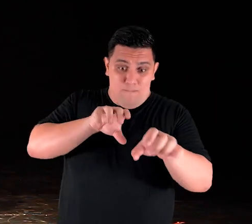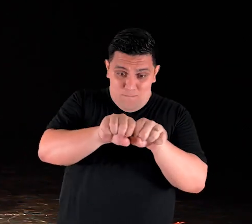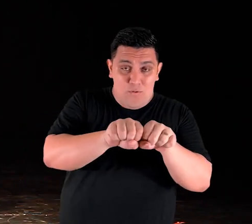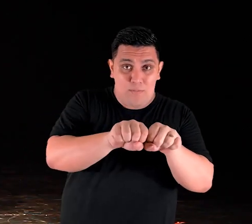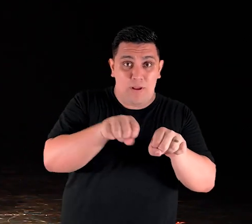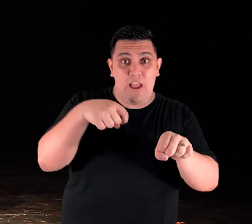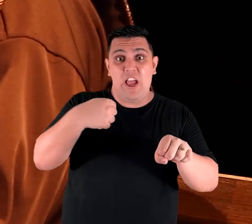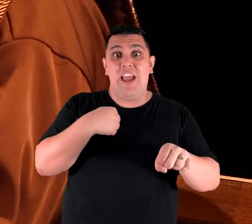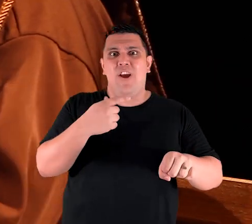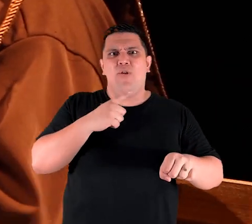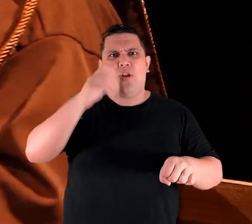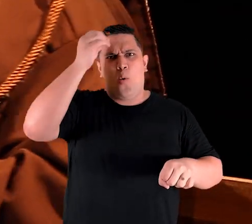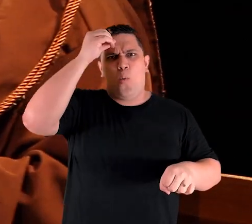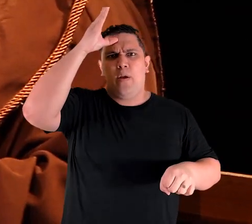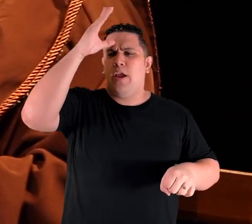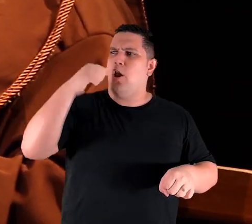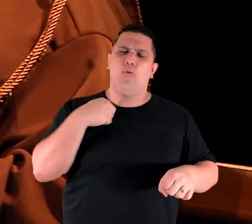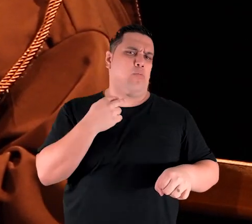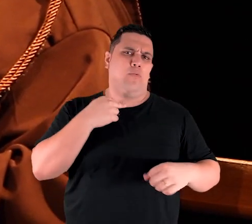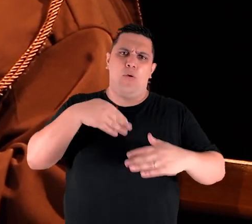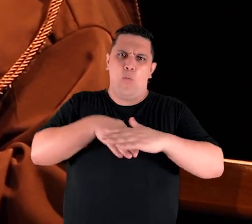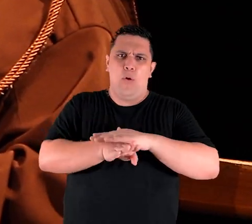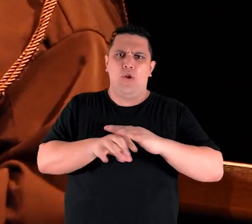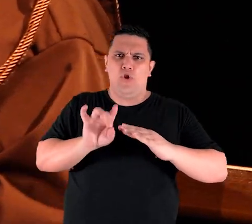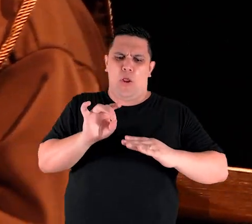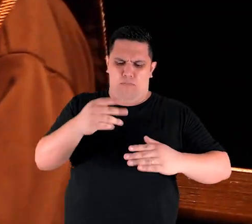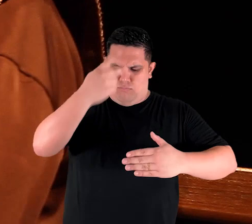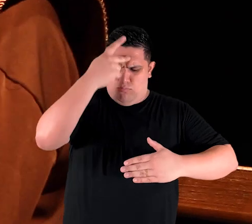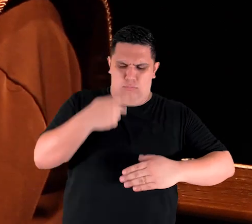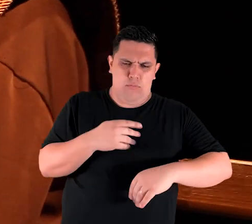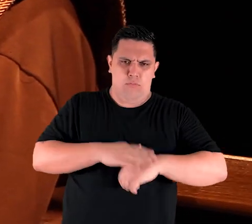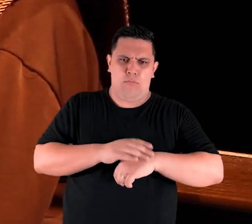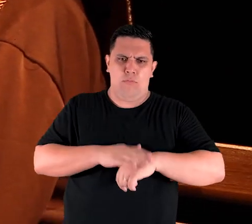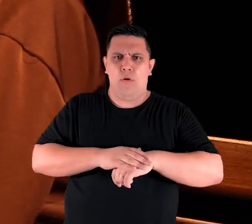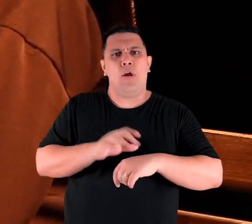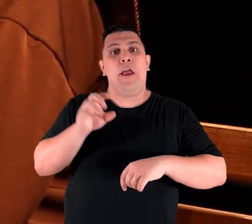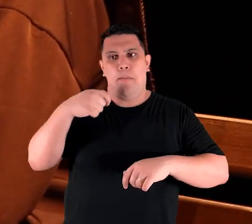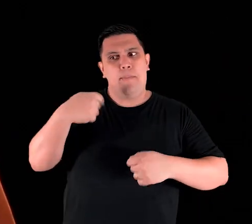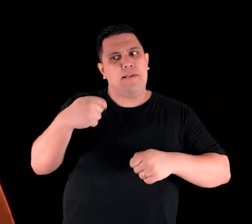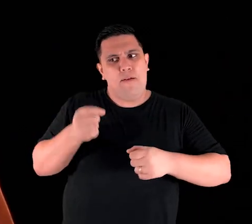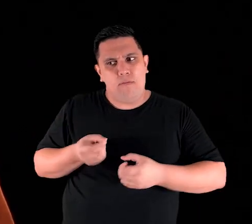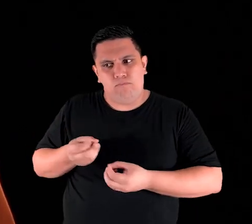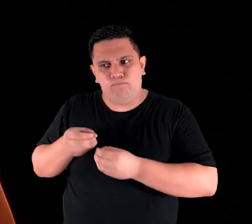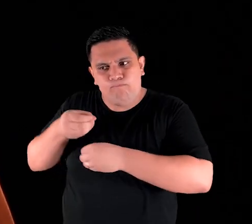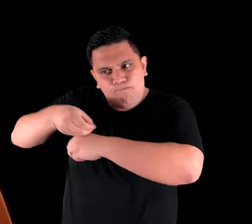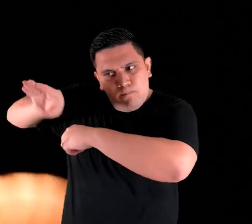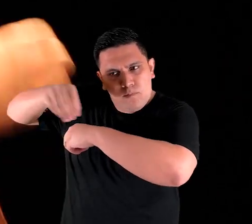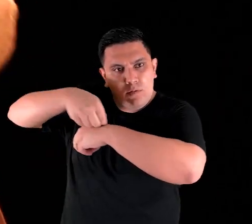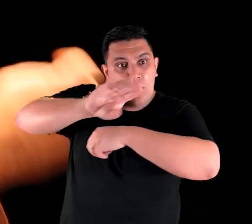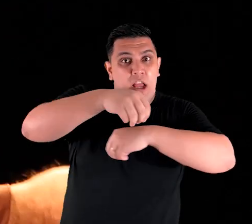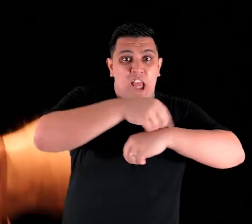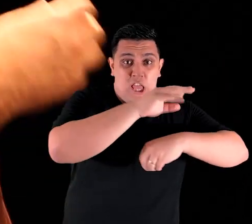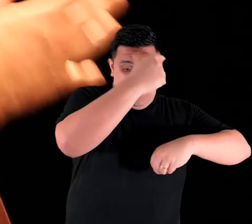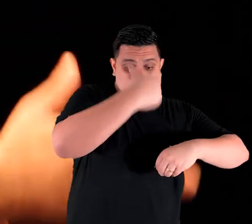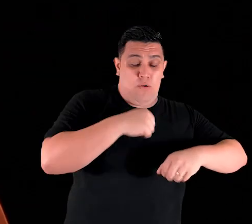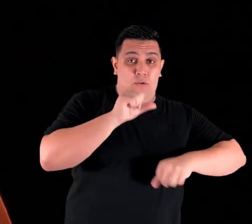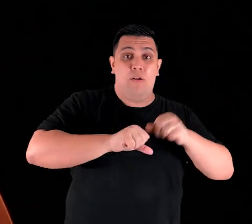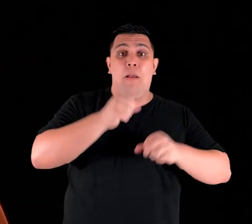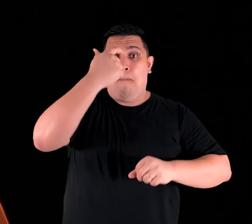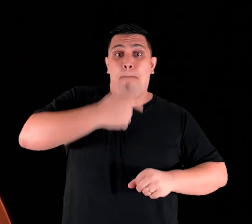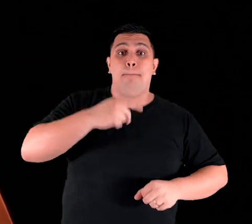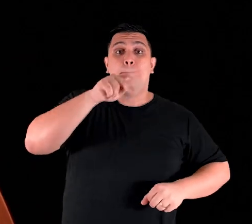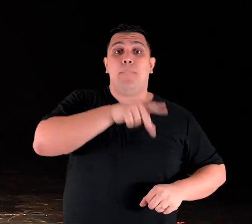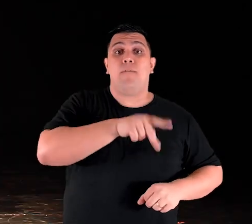E tendo conhecimento, eu não podia guardar só para mim. Eu tinha que passar adiante. E aí tornei-me professor no mesmo